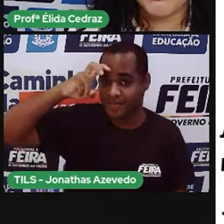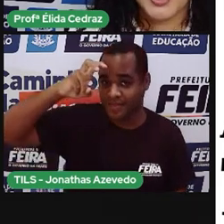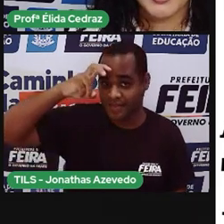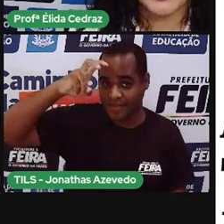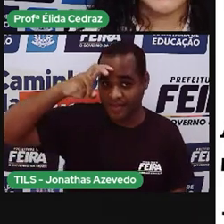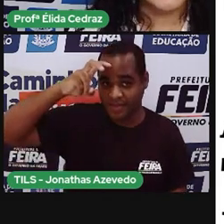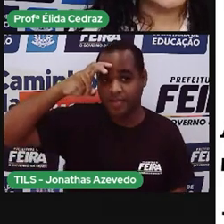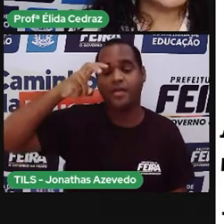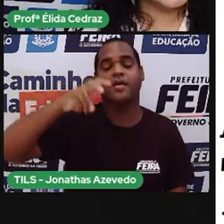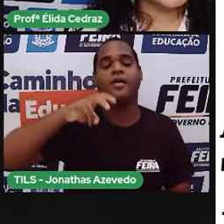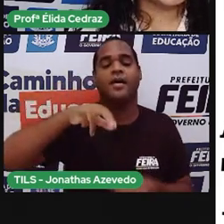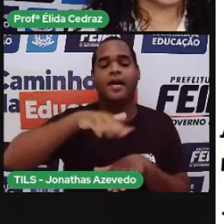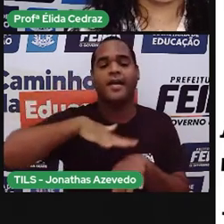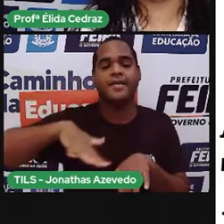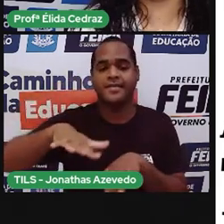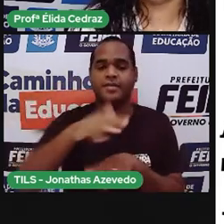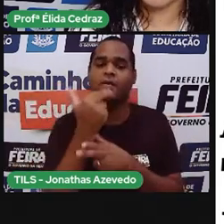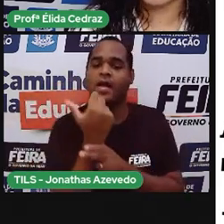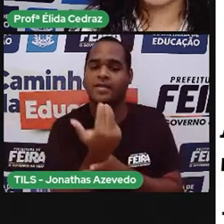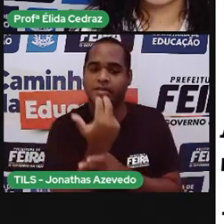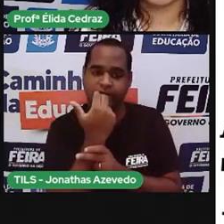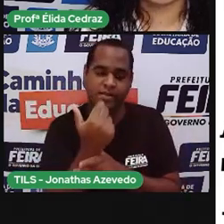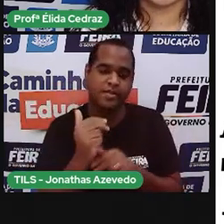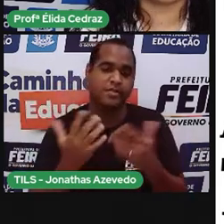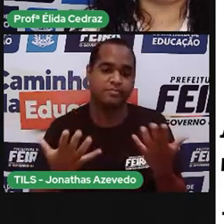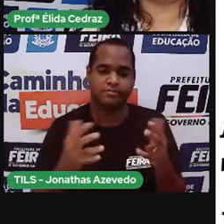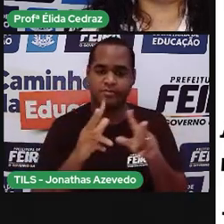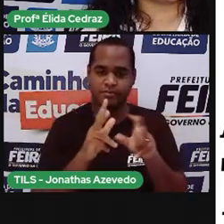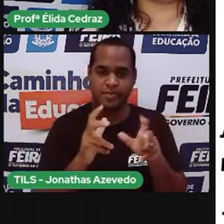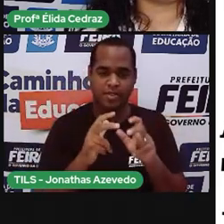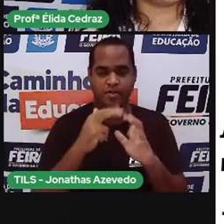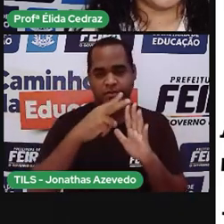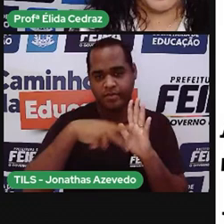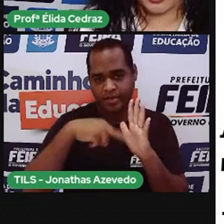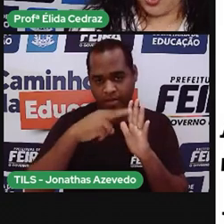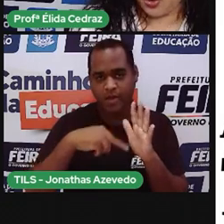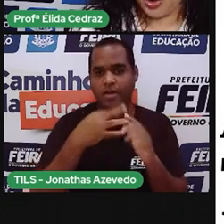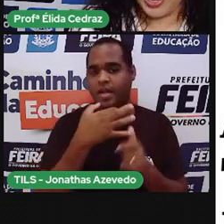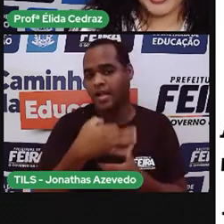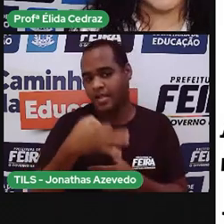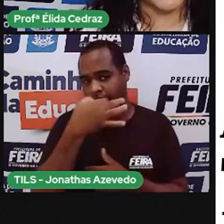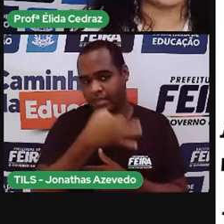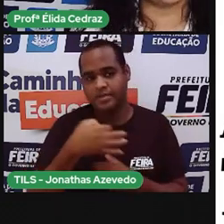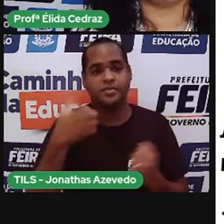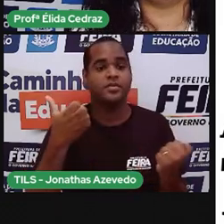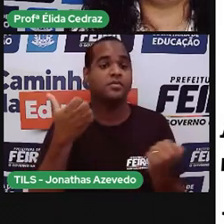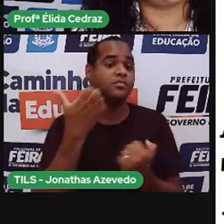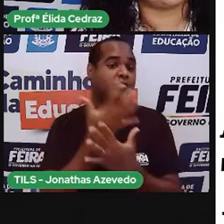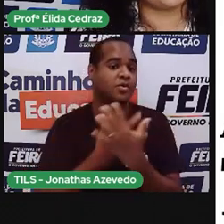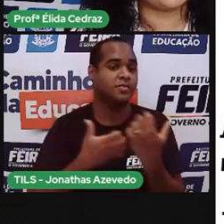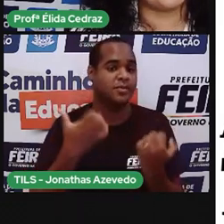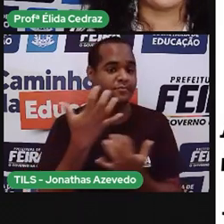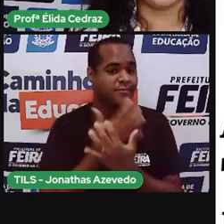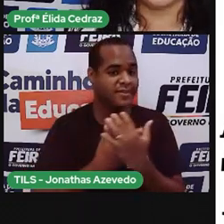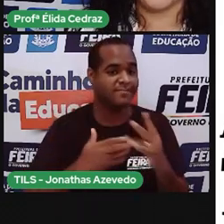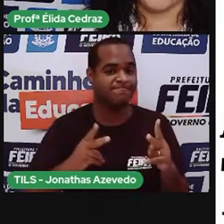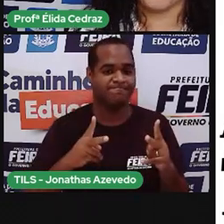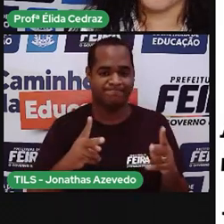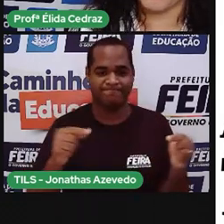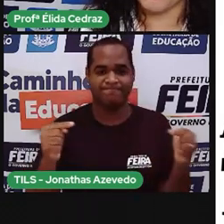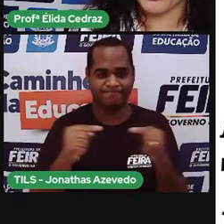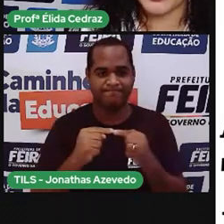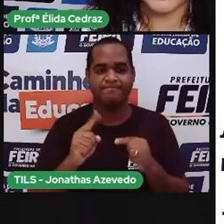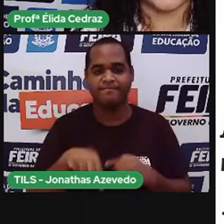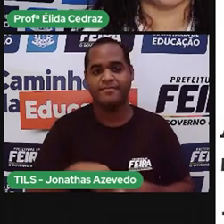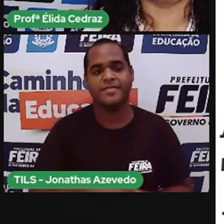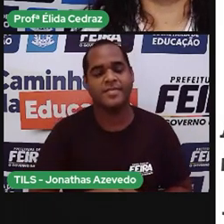quinta-feira e área é linguagens com tema leitura oralidade e continuando